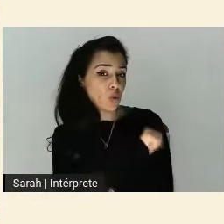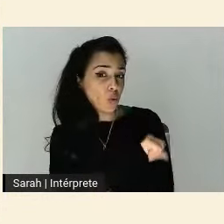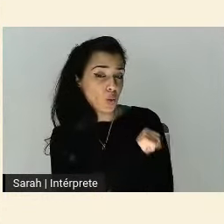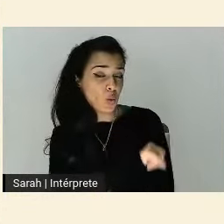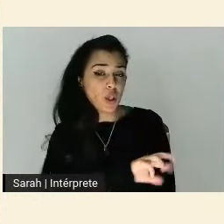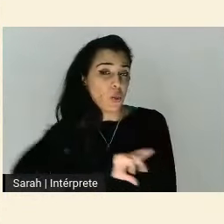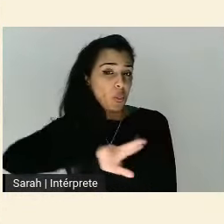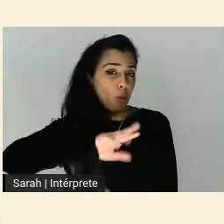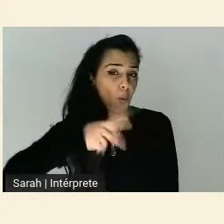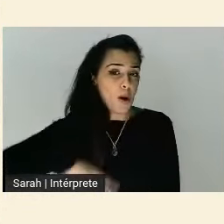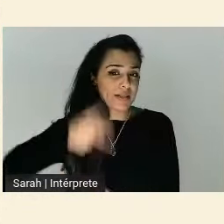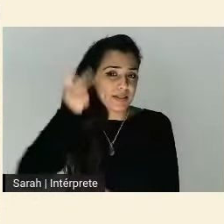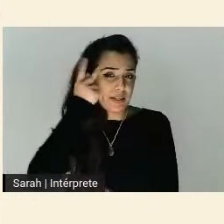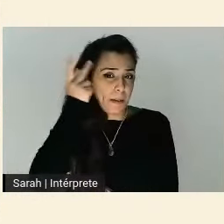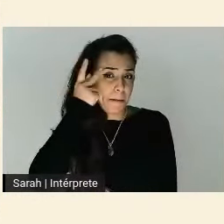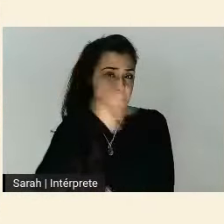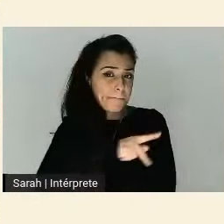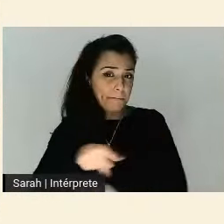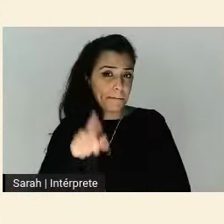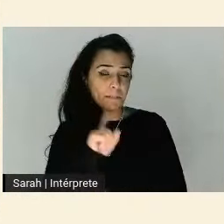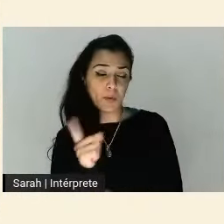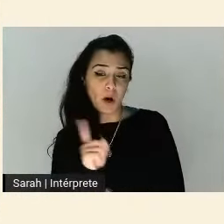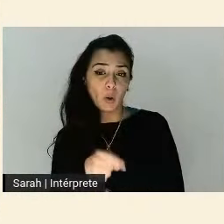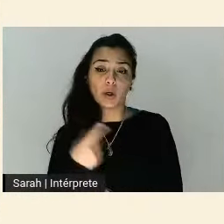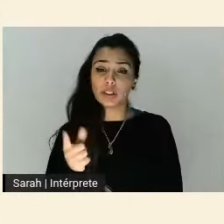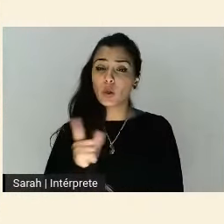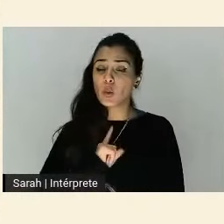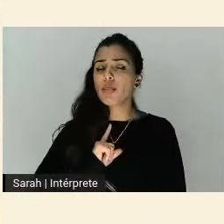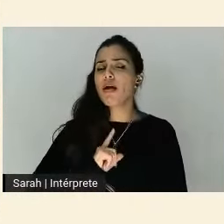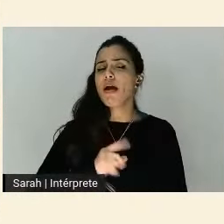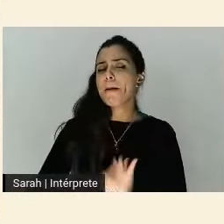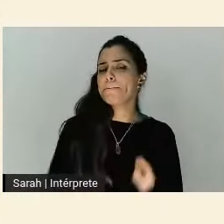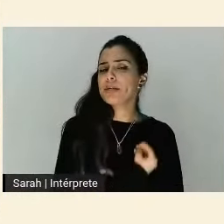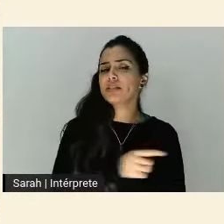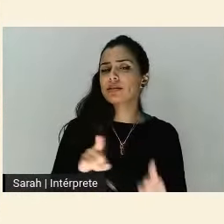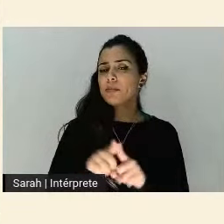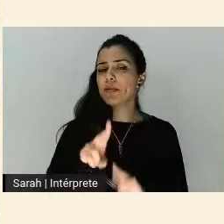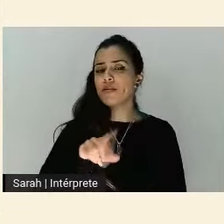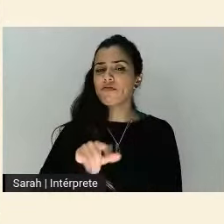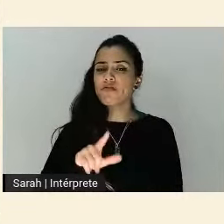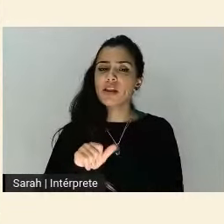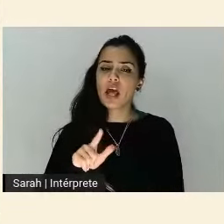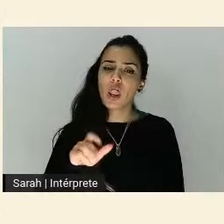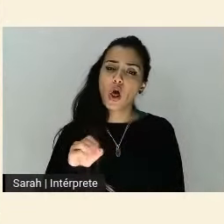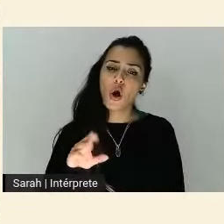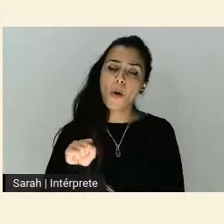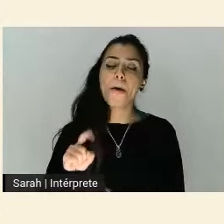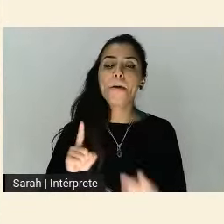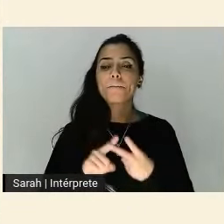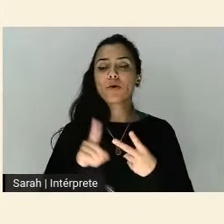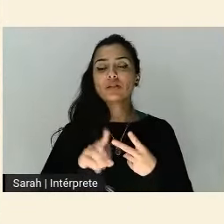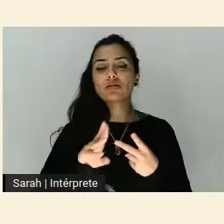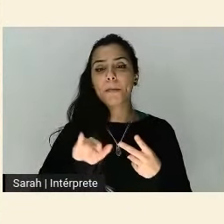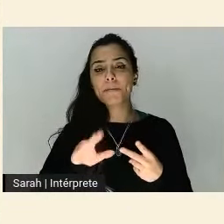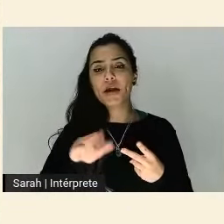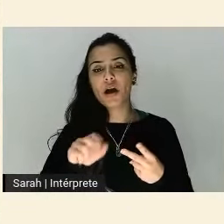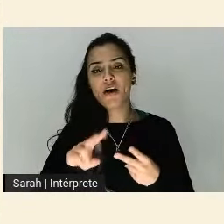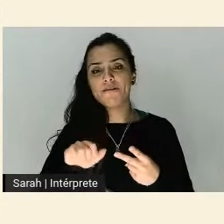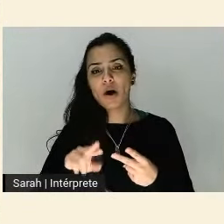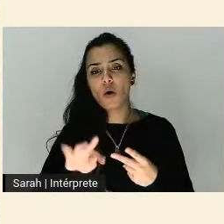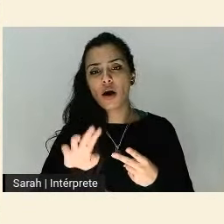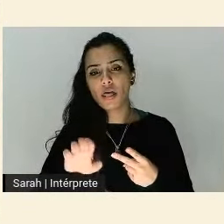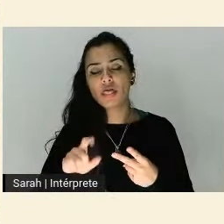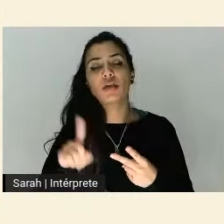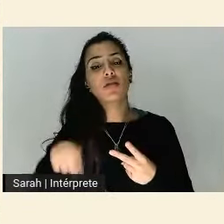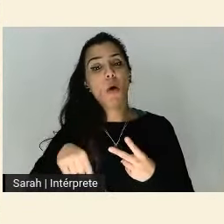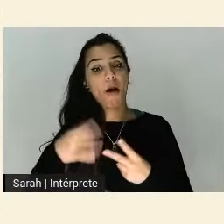é? Quer dizer, a presença de Vila Lobos, a presença de Cavalcante, não é? Que são